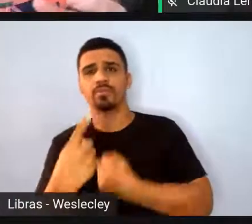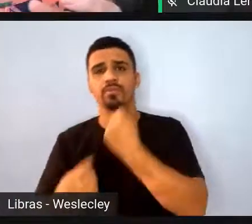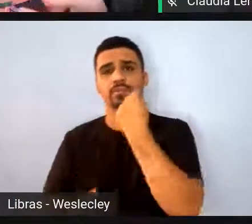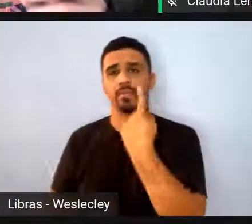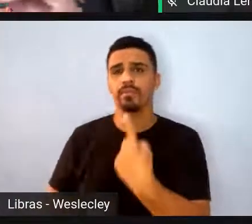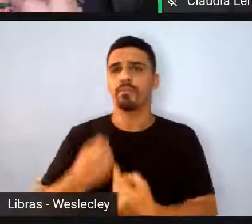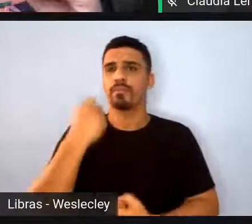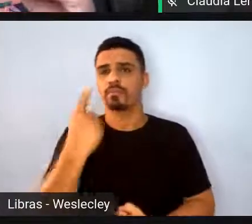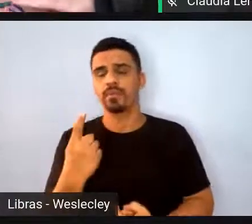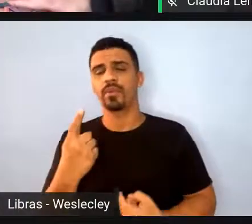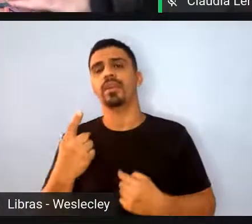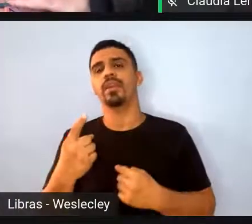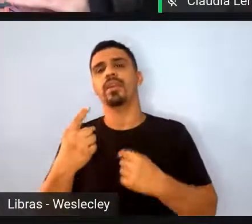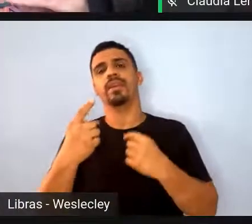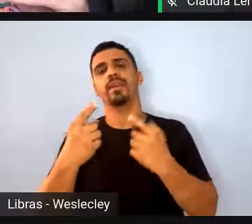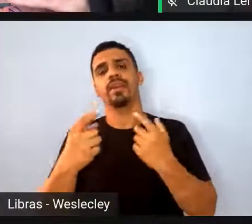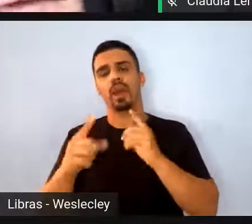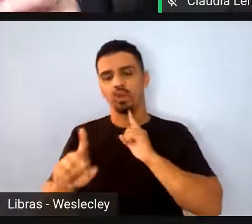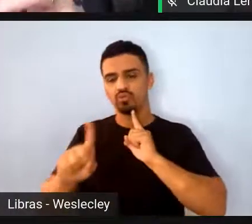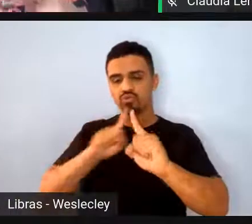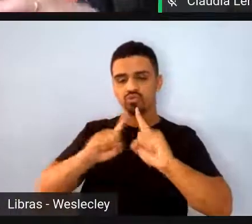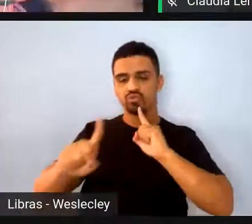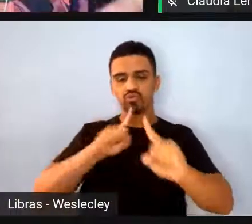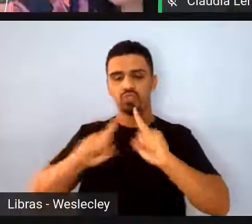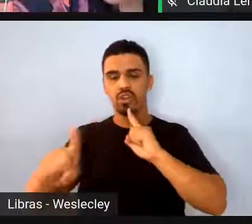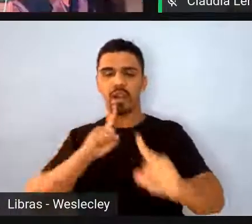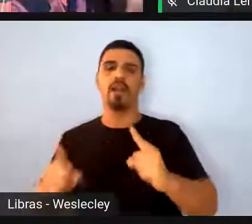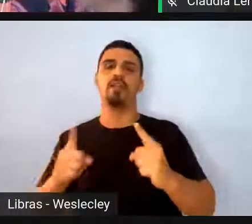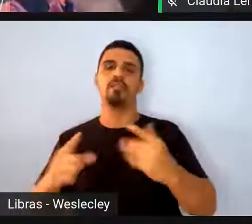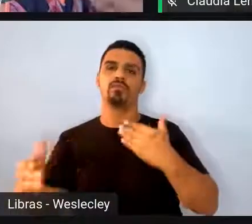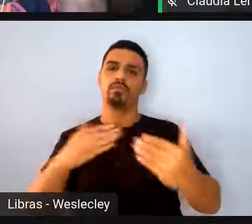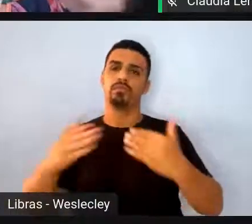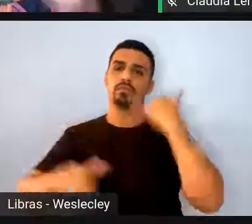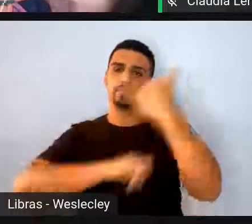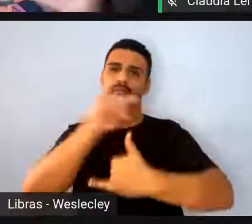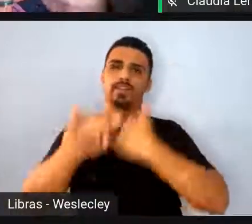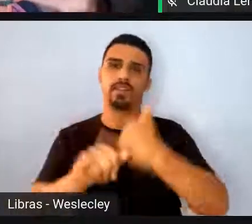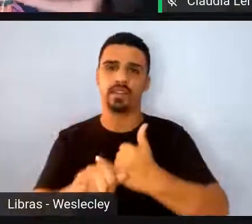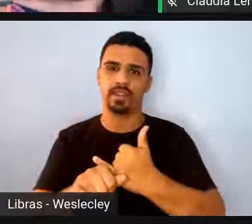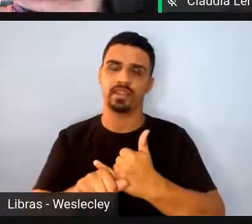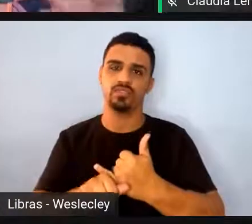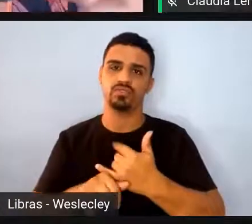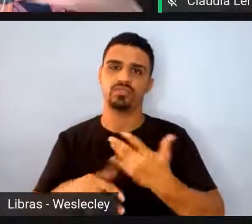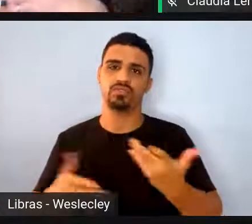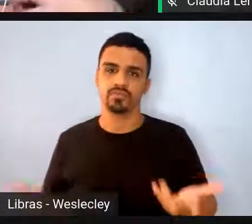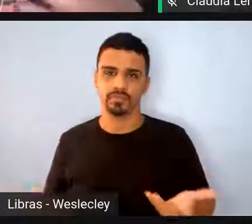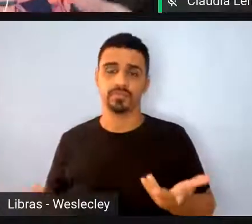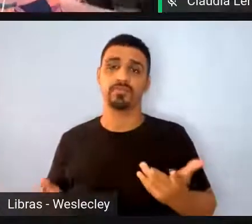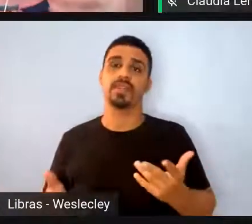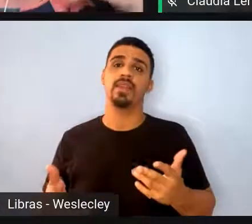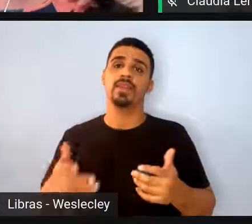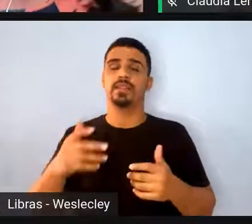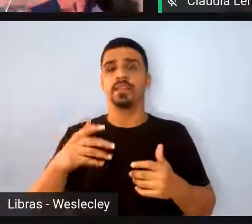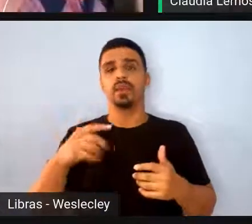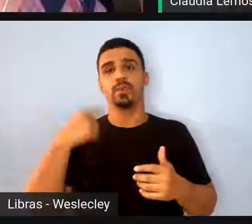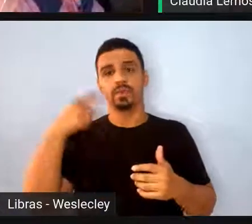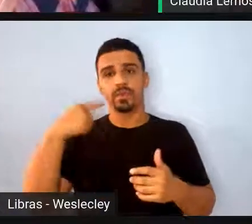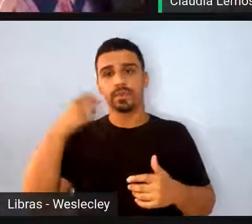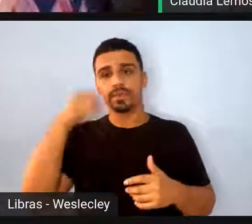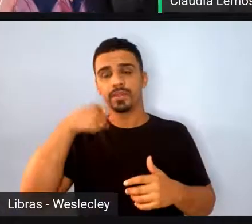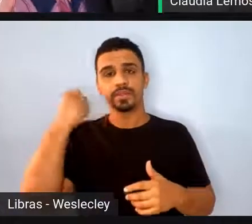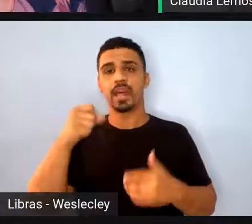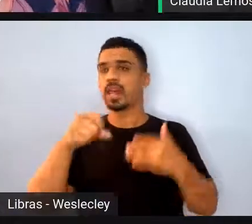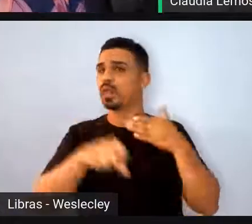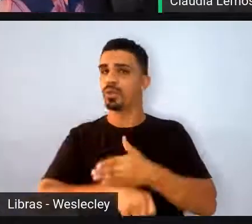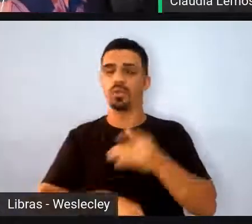entendeu? Algumas iniciativas, elas, na verdade, abrem um espaço para que fiquem conversando entre si, mas o parlamento não interfere. Então,